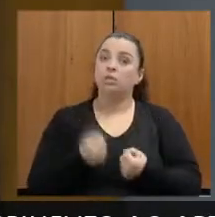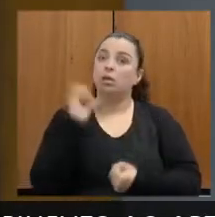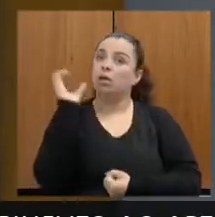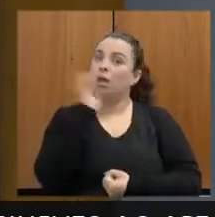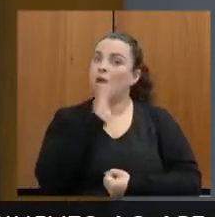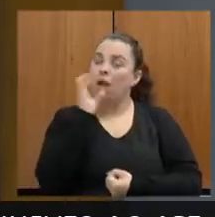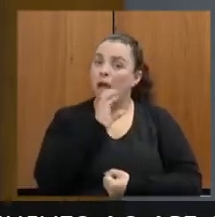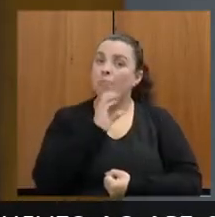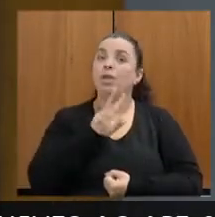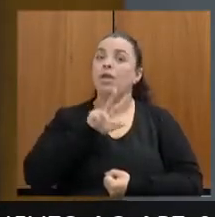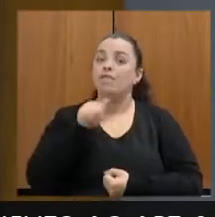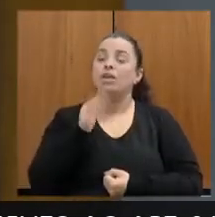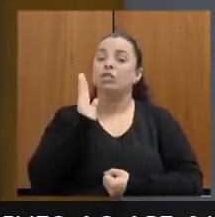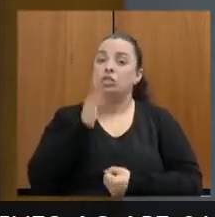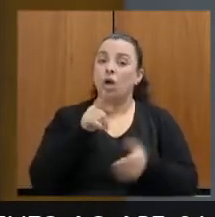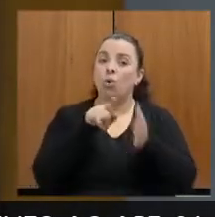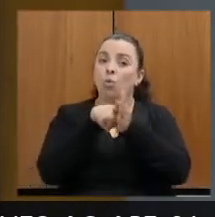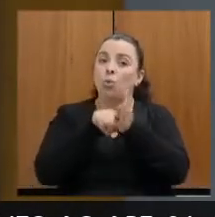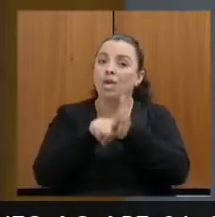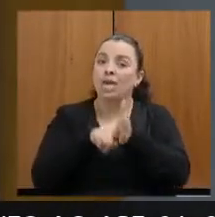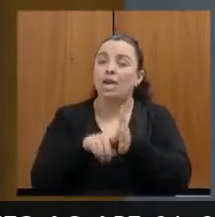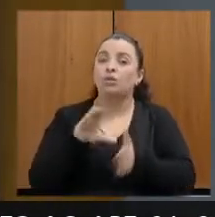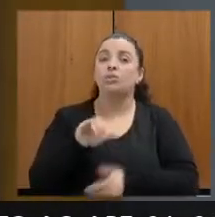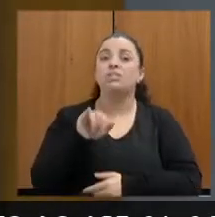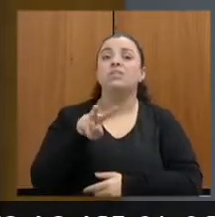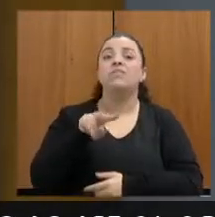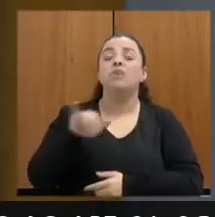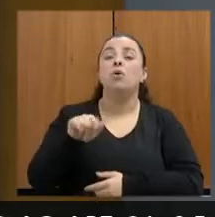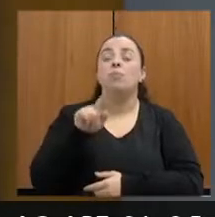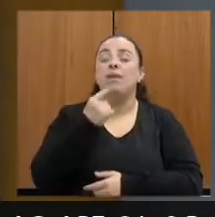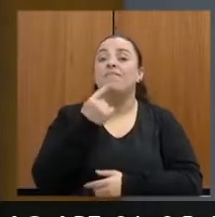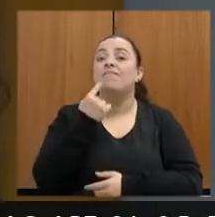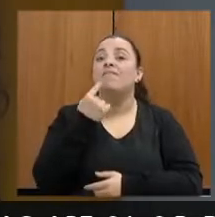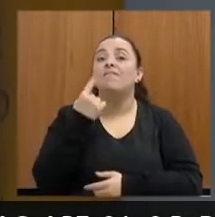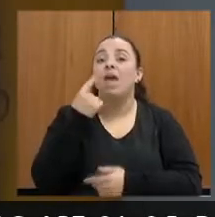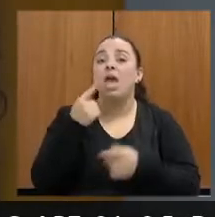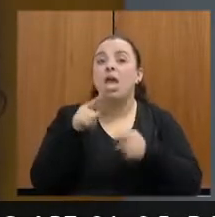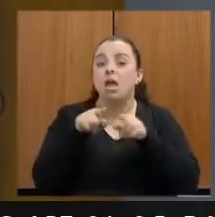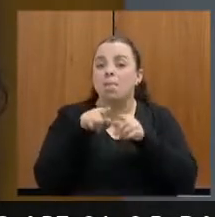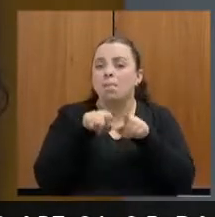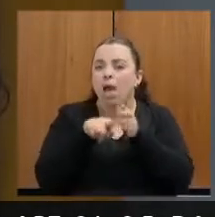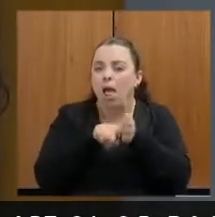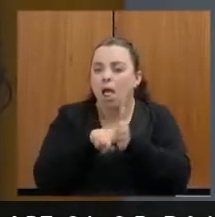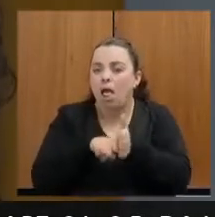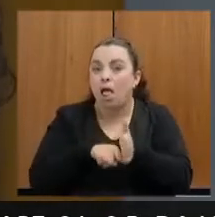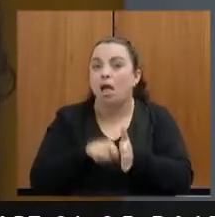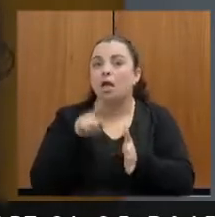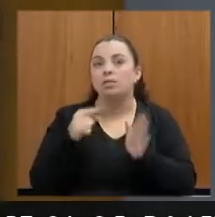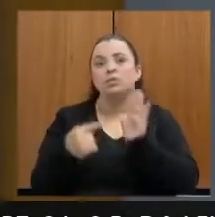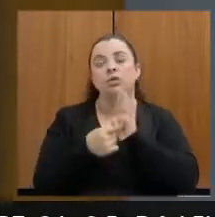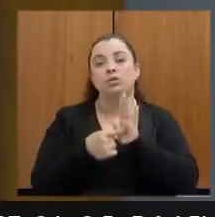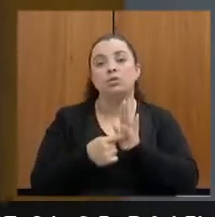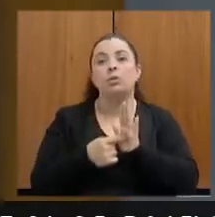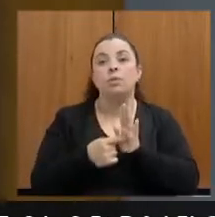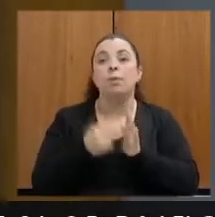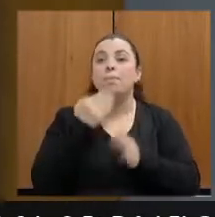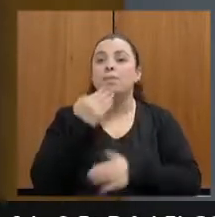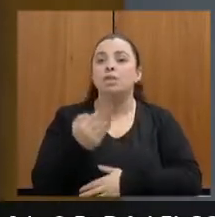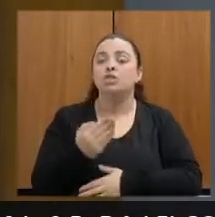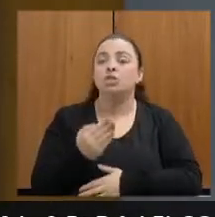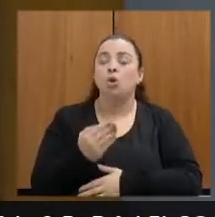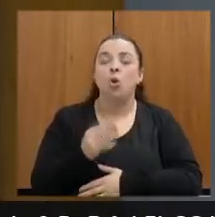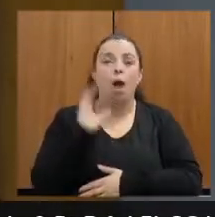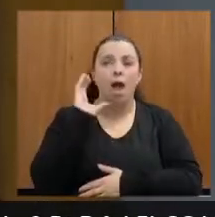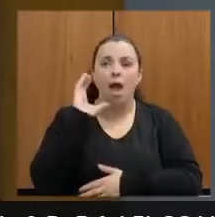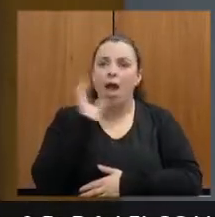instaurou Um inquérito Civil para verificação desses denúncias e a solicitação de imediato o funcionamento e